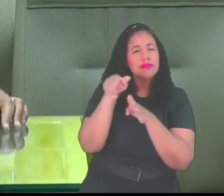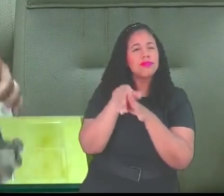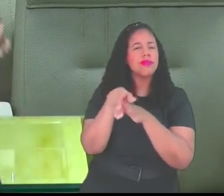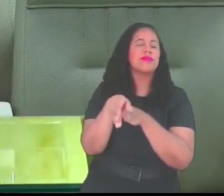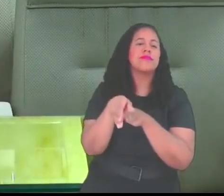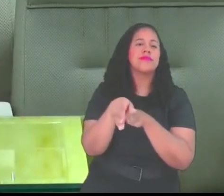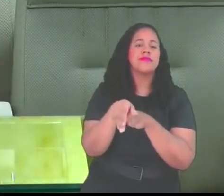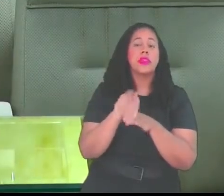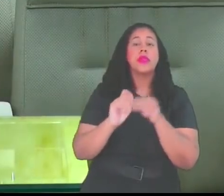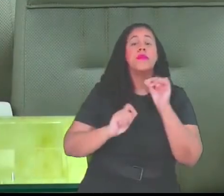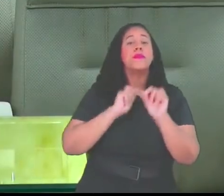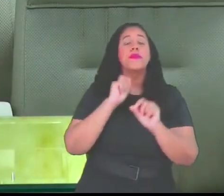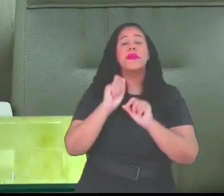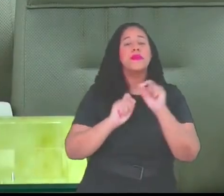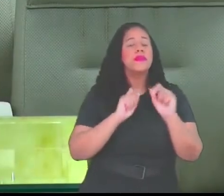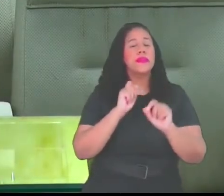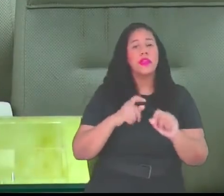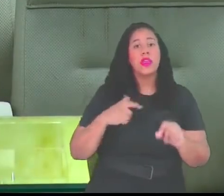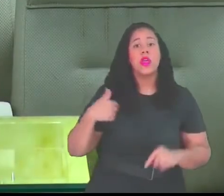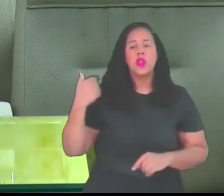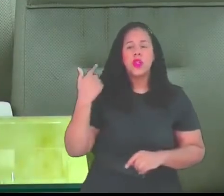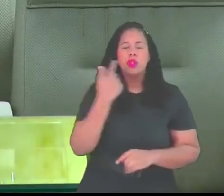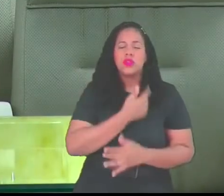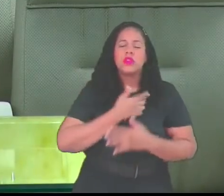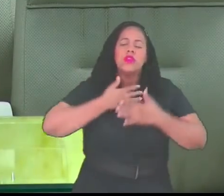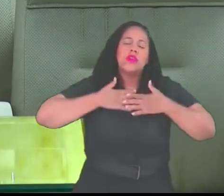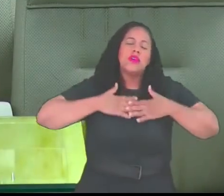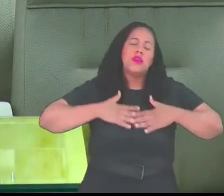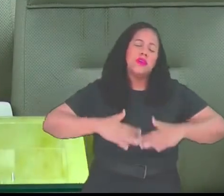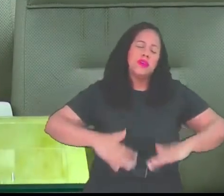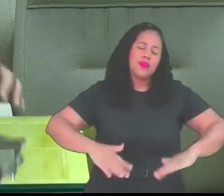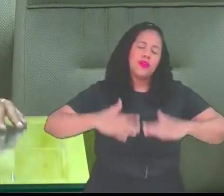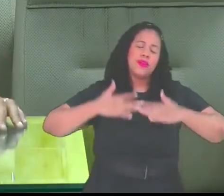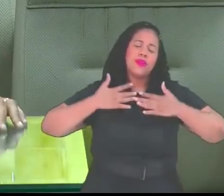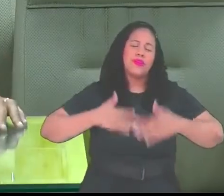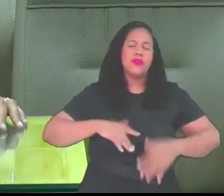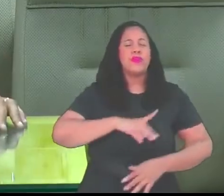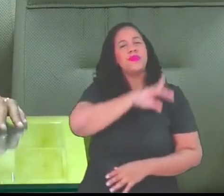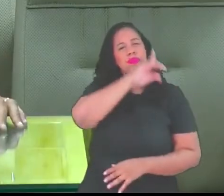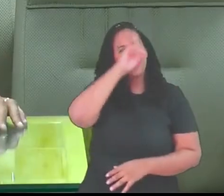para que nos acalmemos diante da angústia.